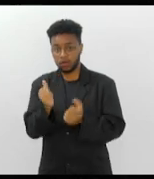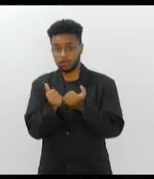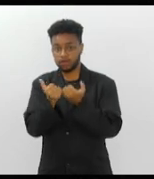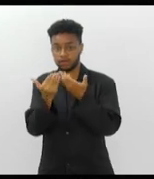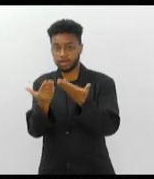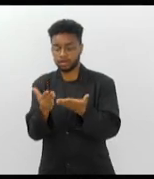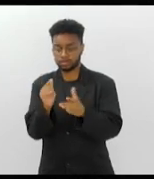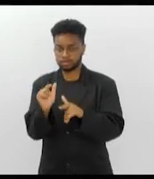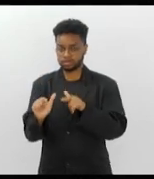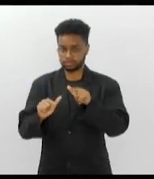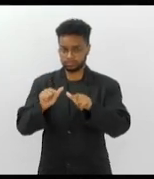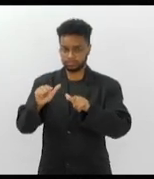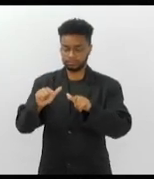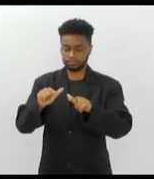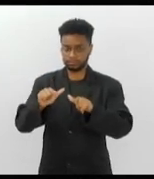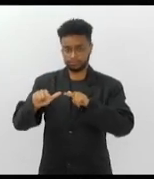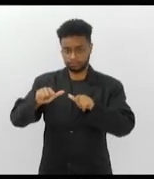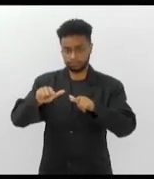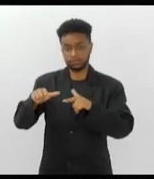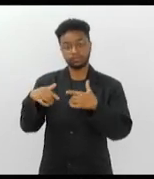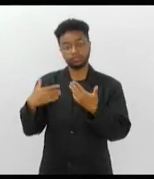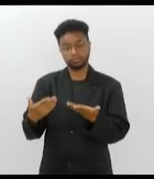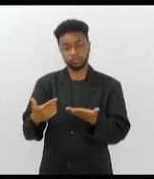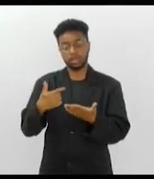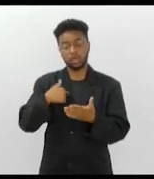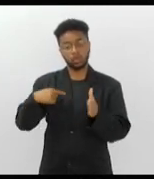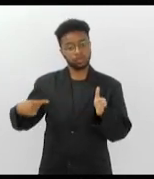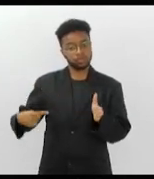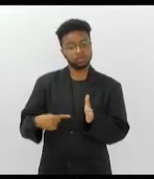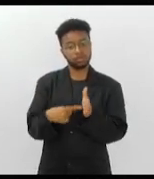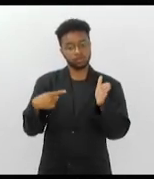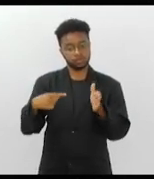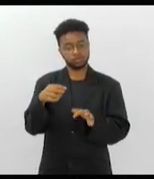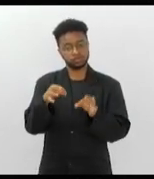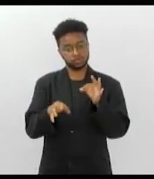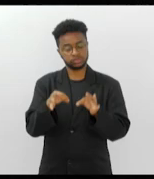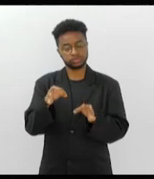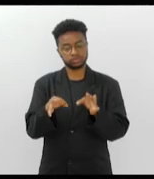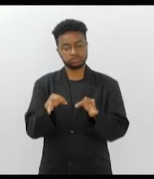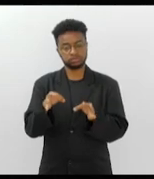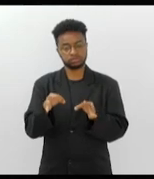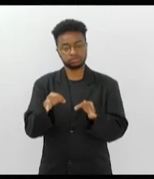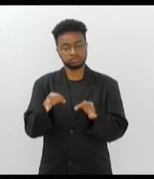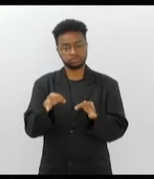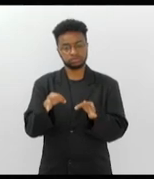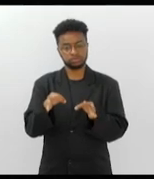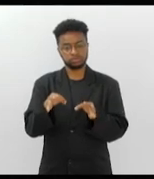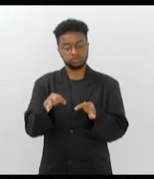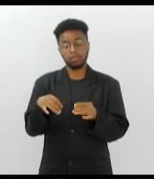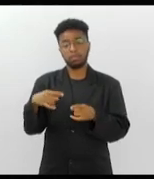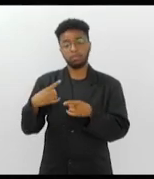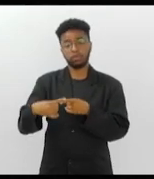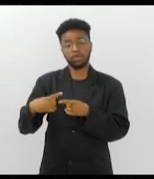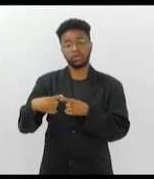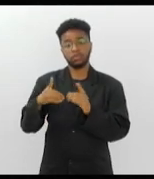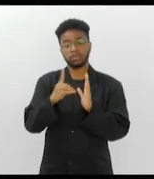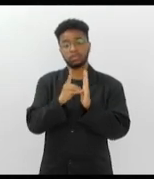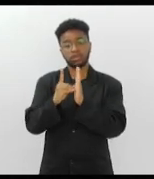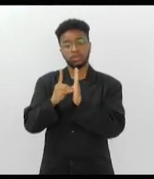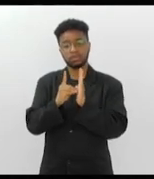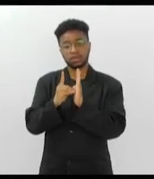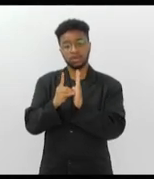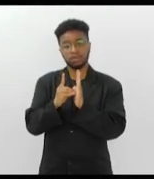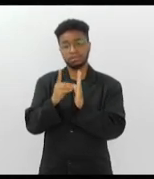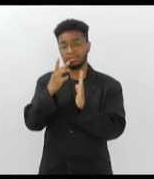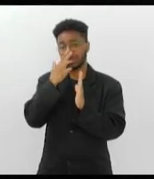serviço. Então, apresentei essa denúncia na Justiça, como o DETRAN não tivesse nada a